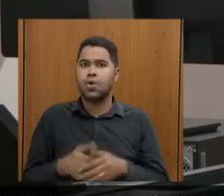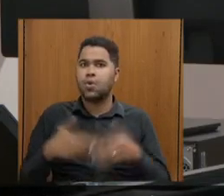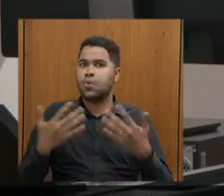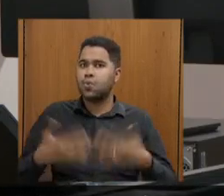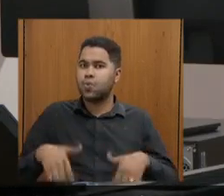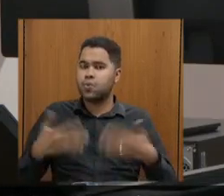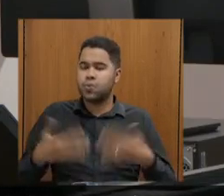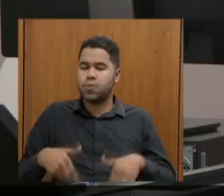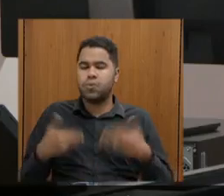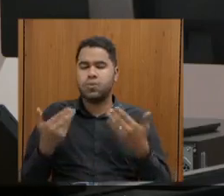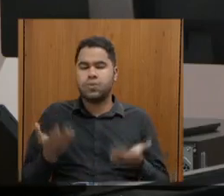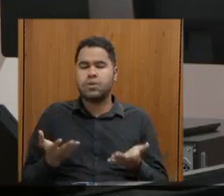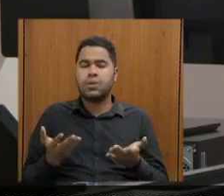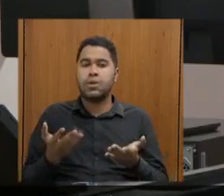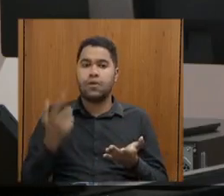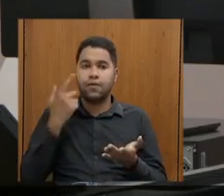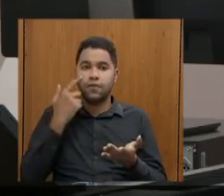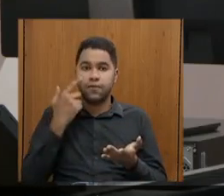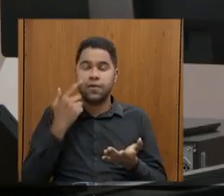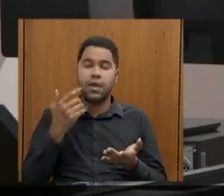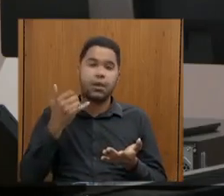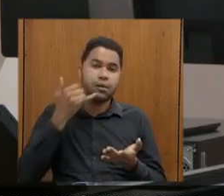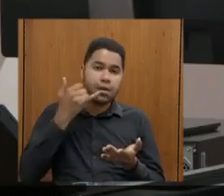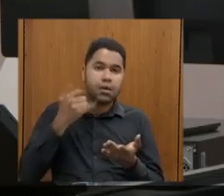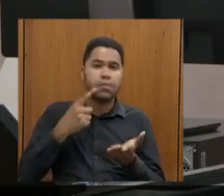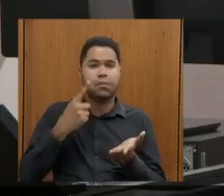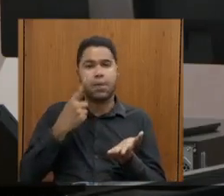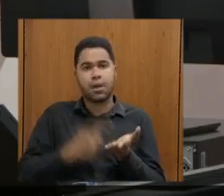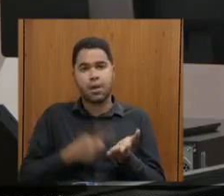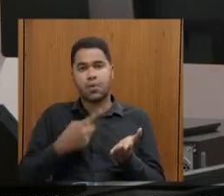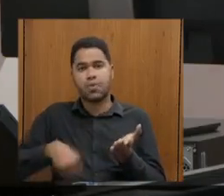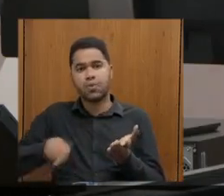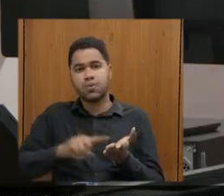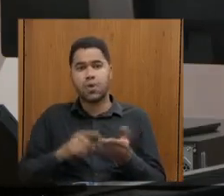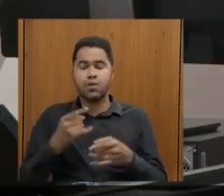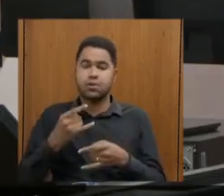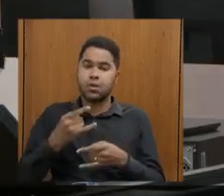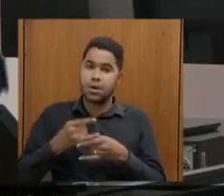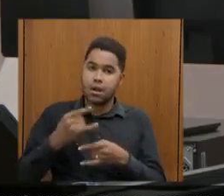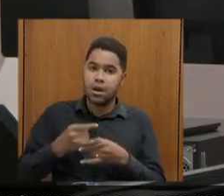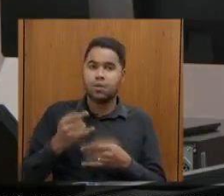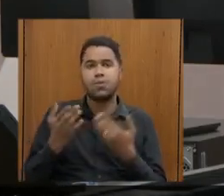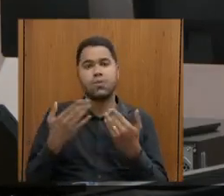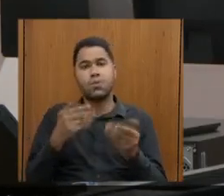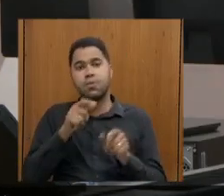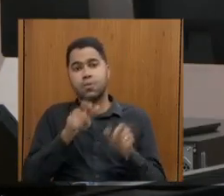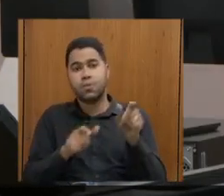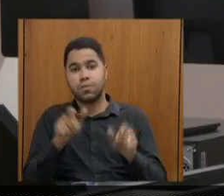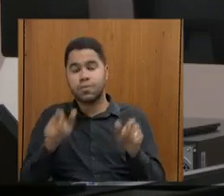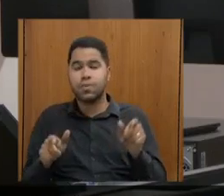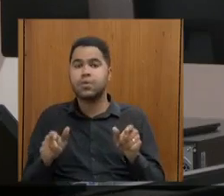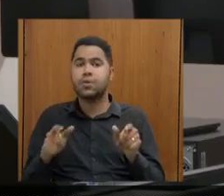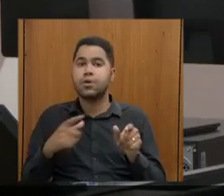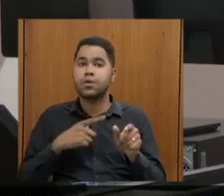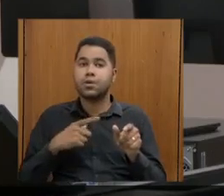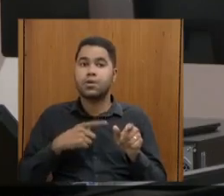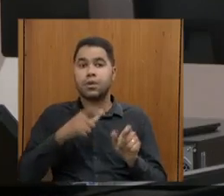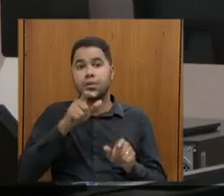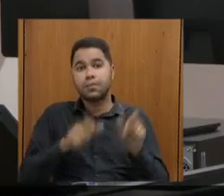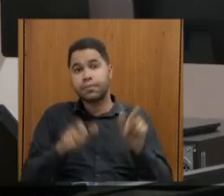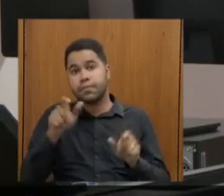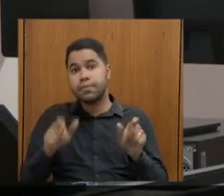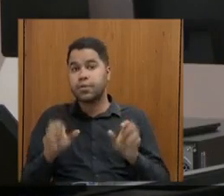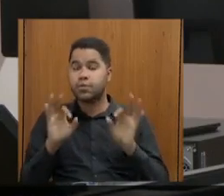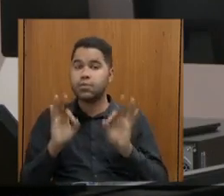grande então ele tá tendo que atender telefone marcar com a gente fazer Live com a gente conversar com as pessoas que têm muita gente